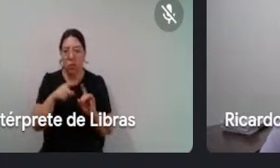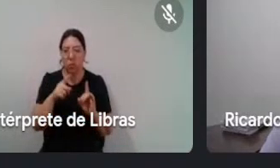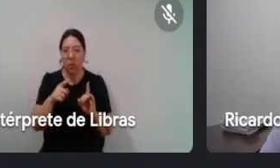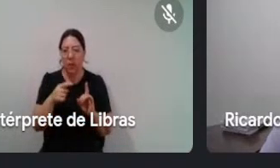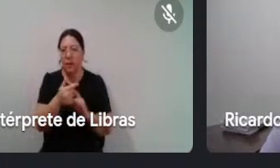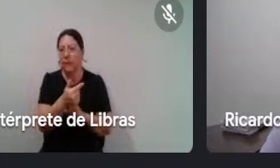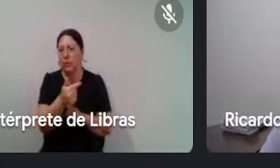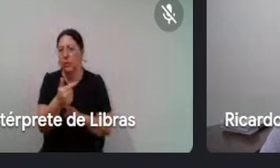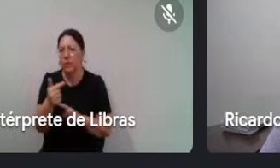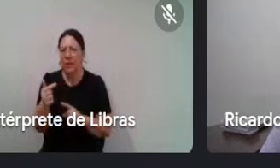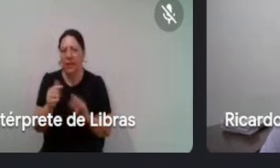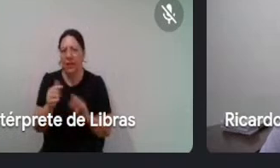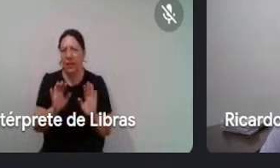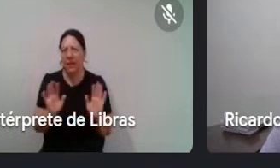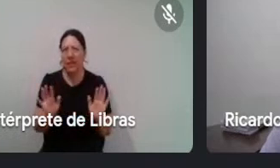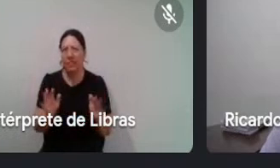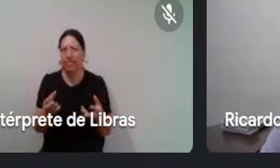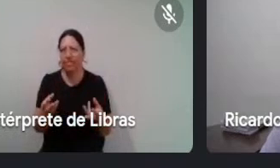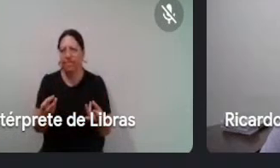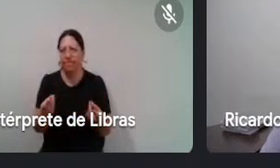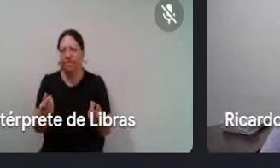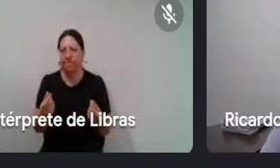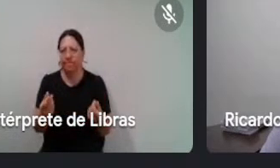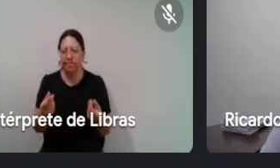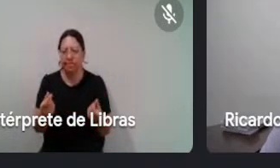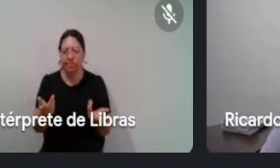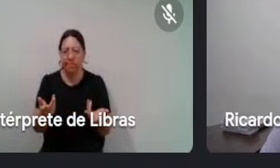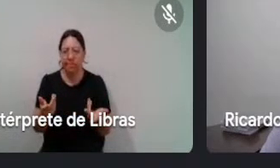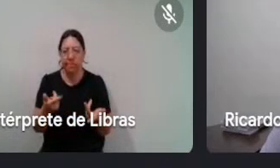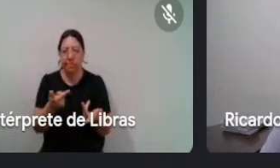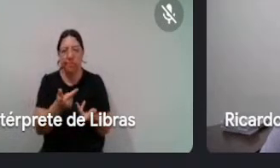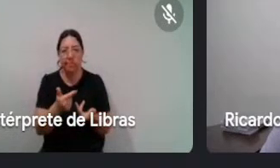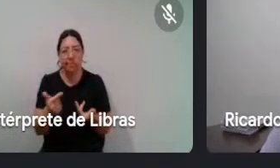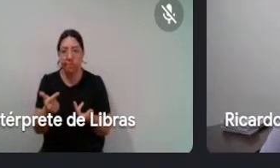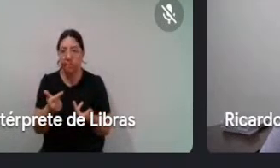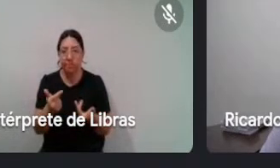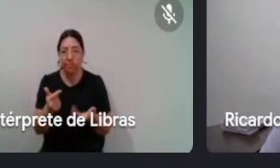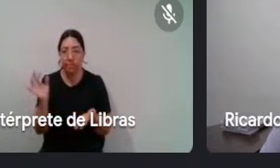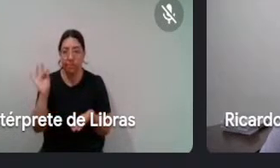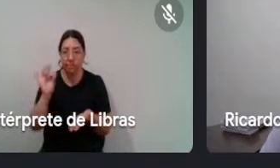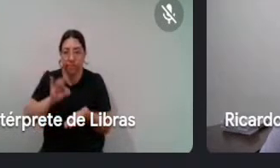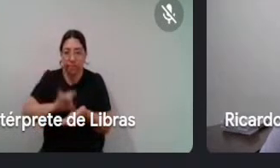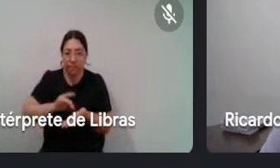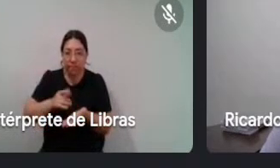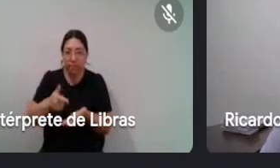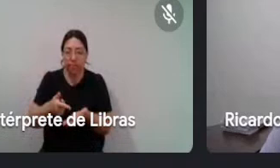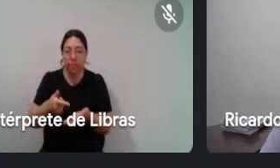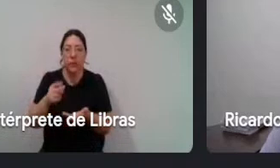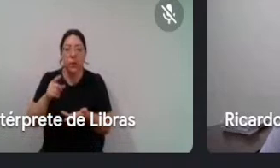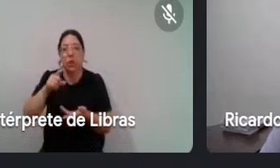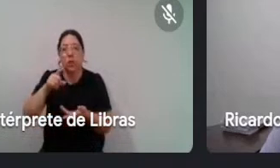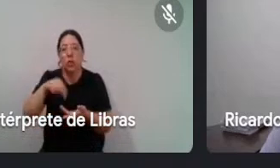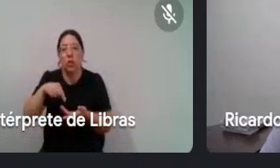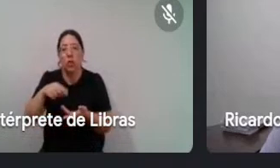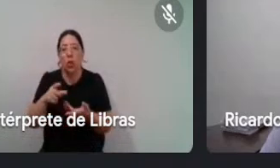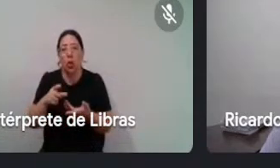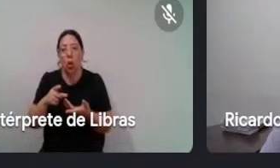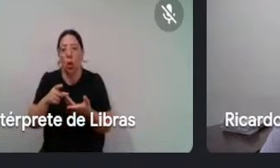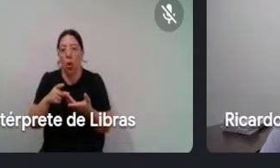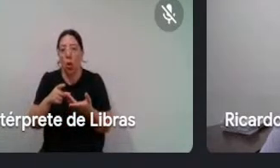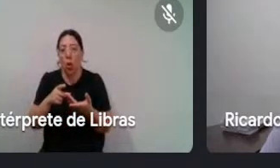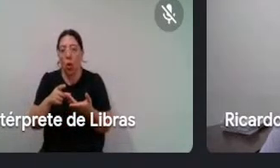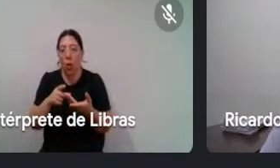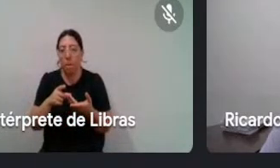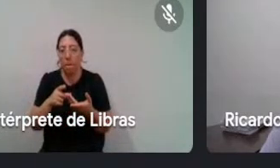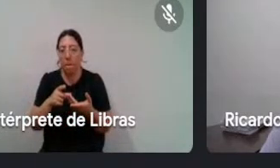propriamente, não maculam a rigidez das contas. Deve ser apenas objeto de determinação para devolução ao